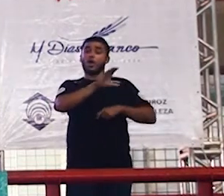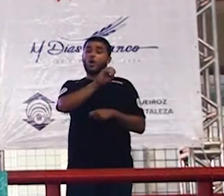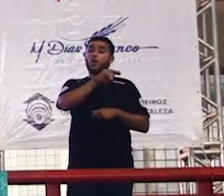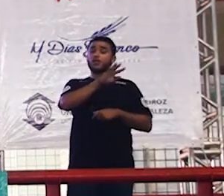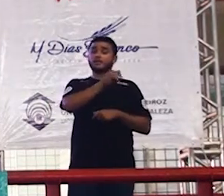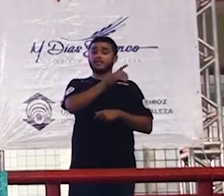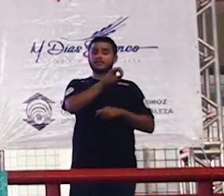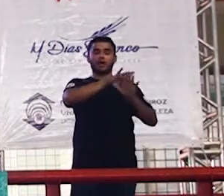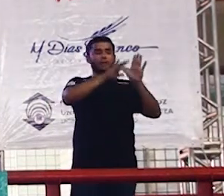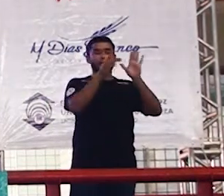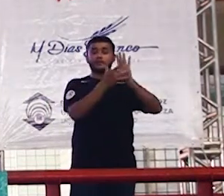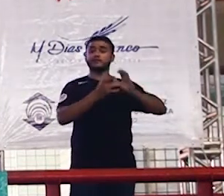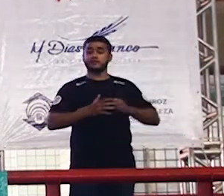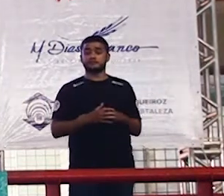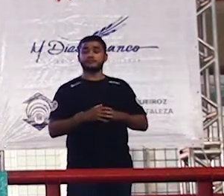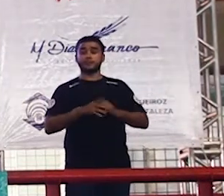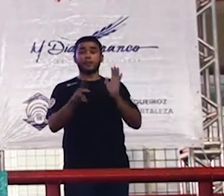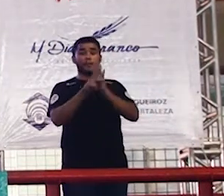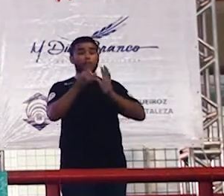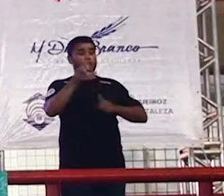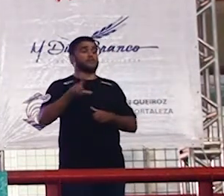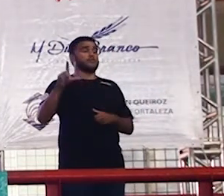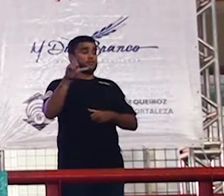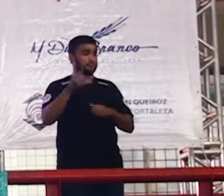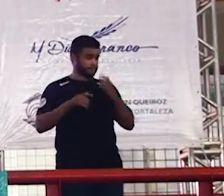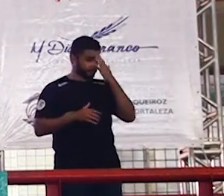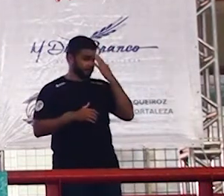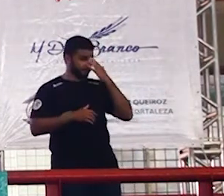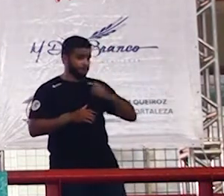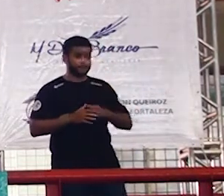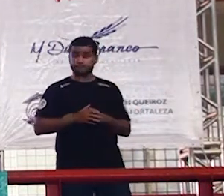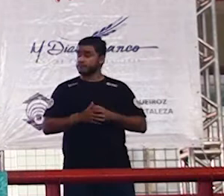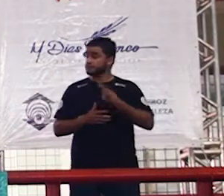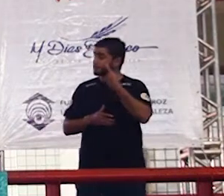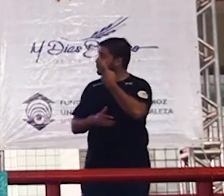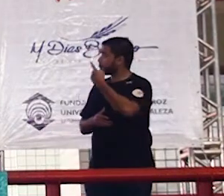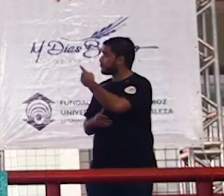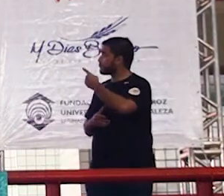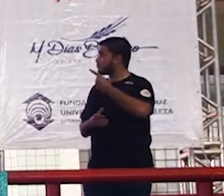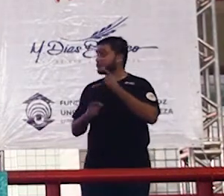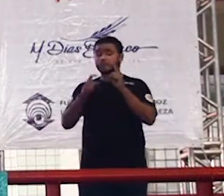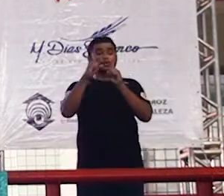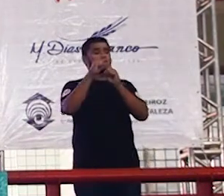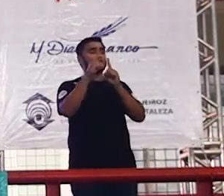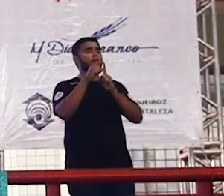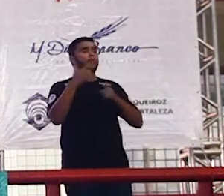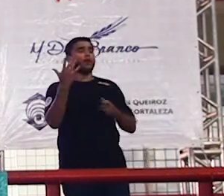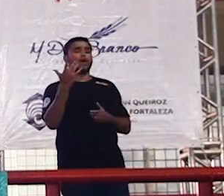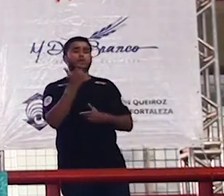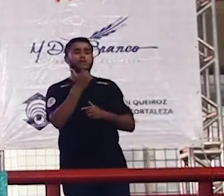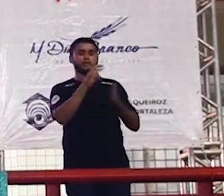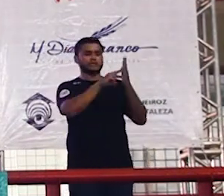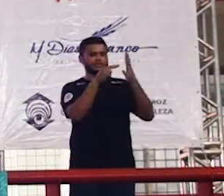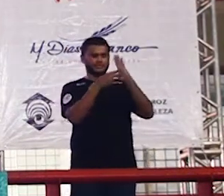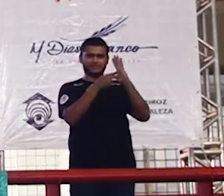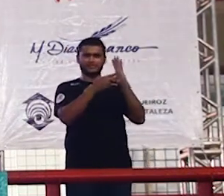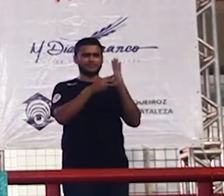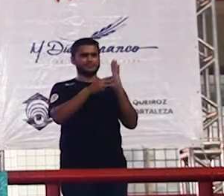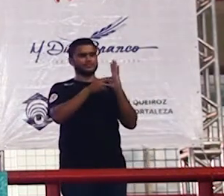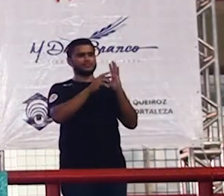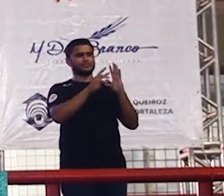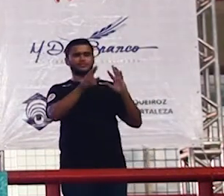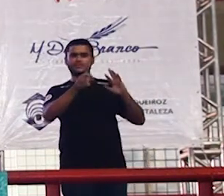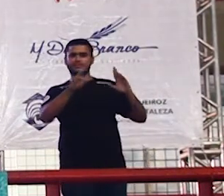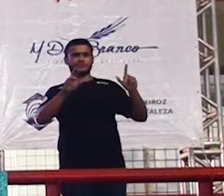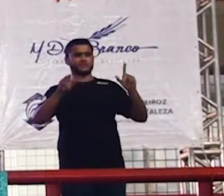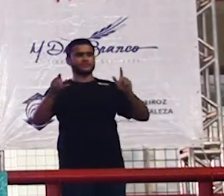da linguagem artística, literária. E quando uma palavra pode assumir mais de um significado, nós temos o